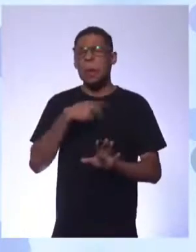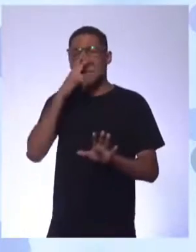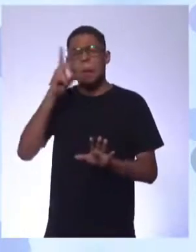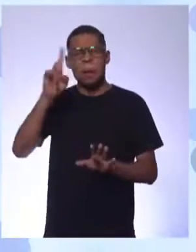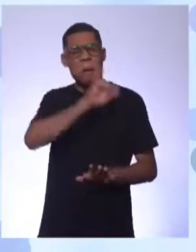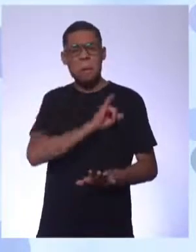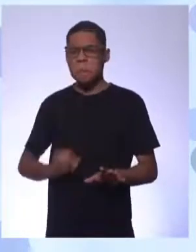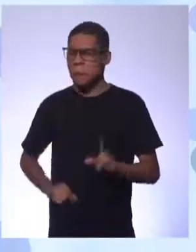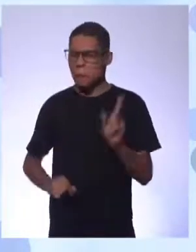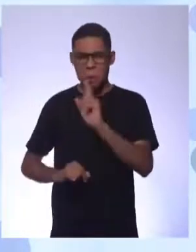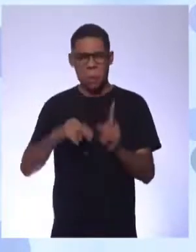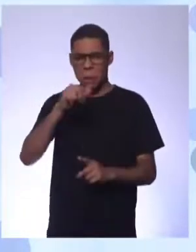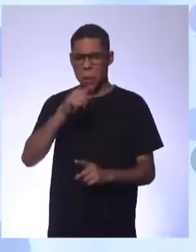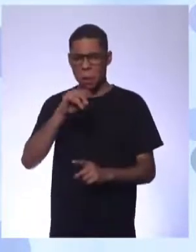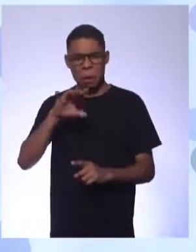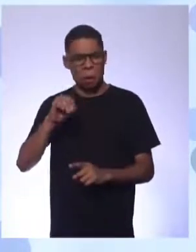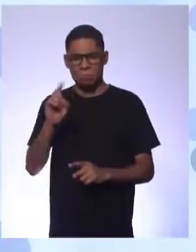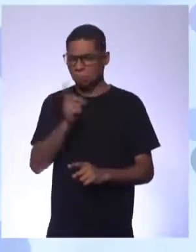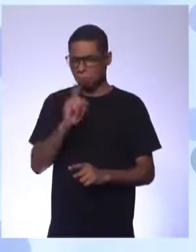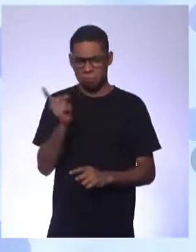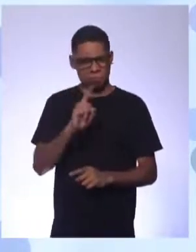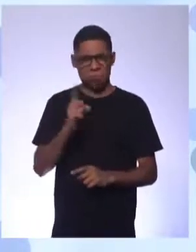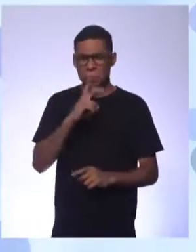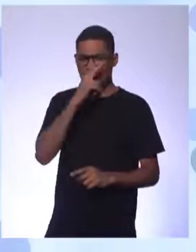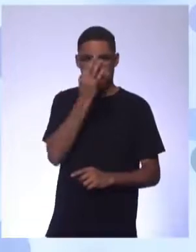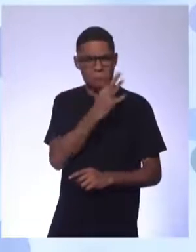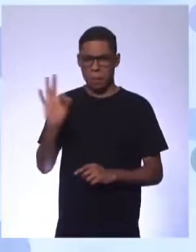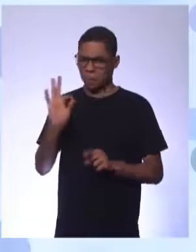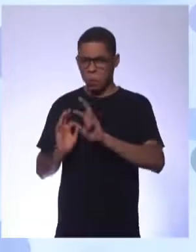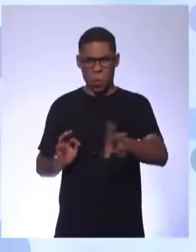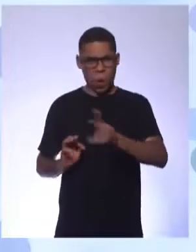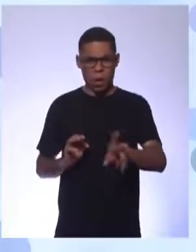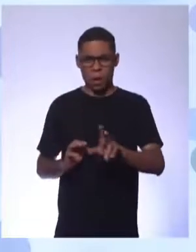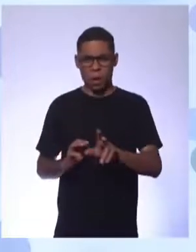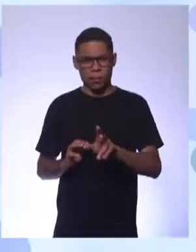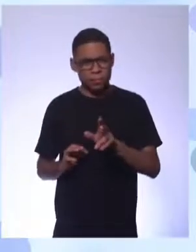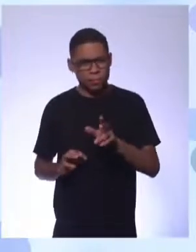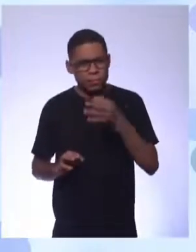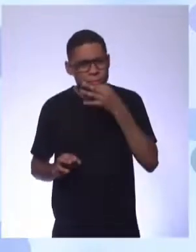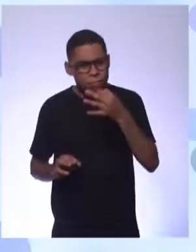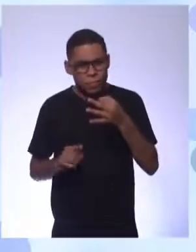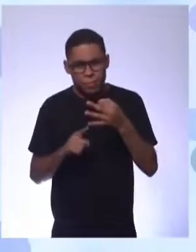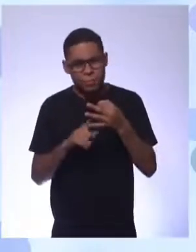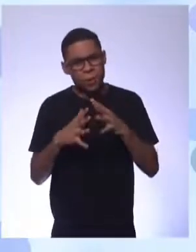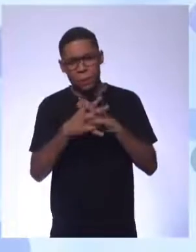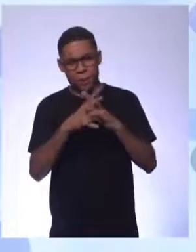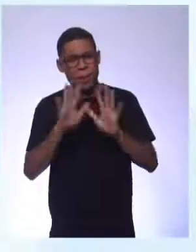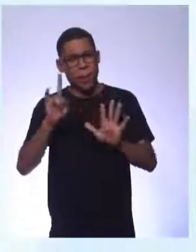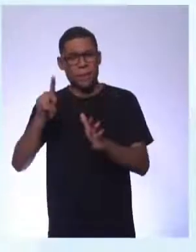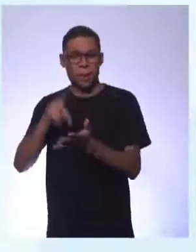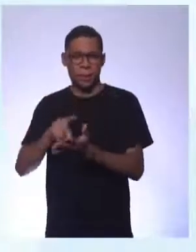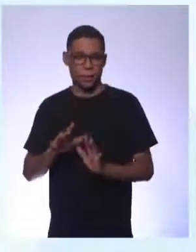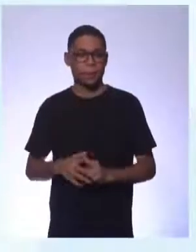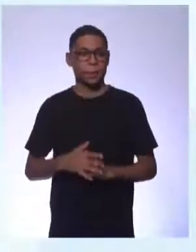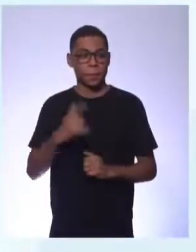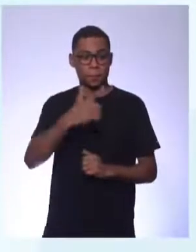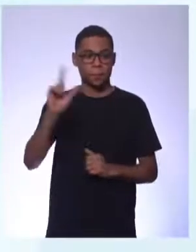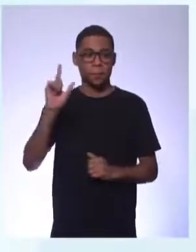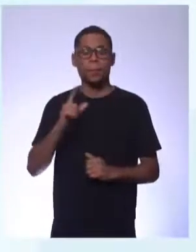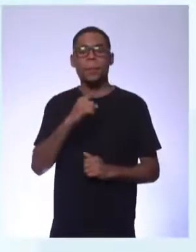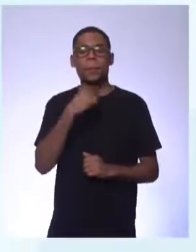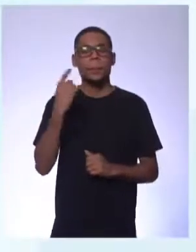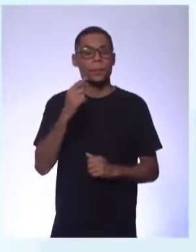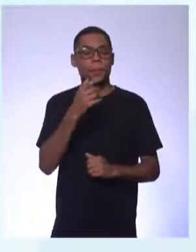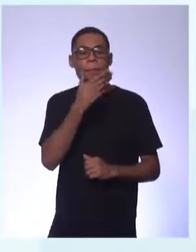imperador da França. Complicado ter questionamentos assim. Tá aí mais uma, olha só. A morte de Ayrton